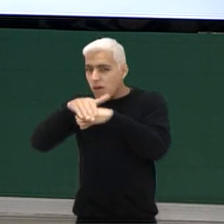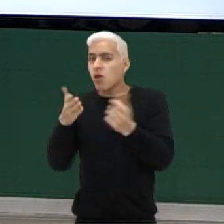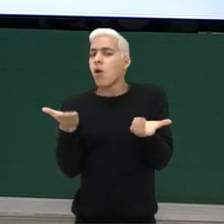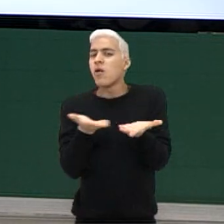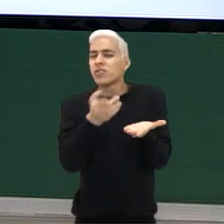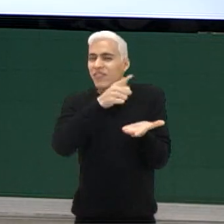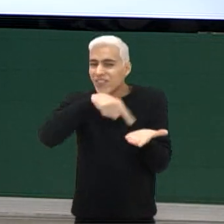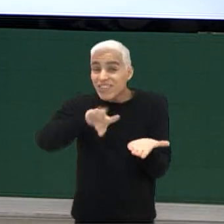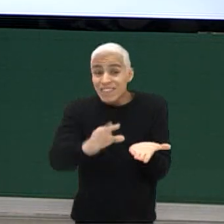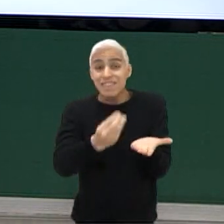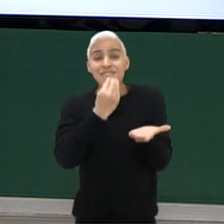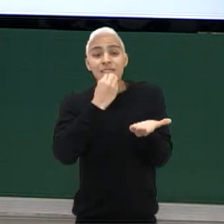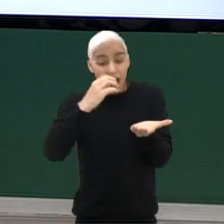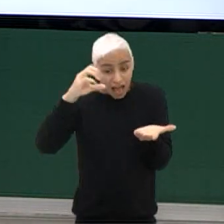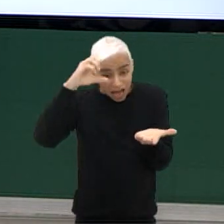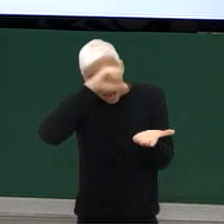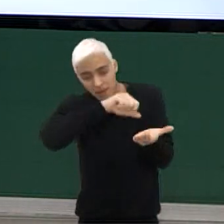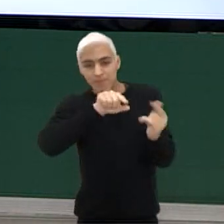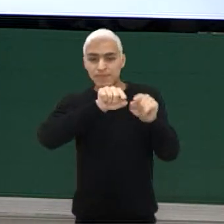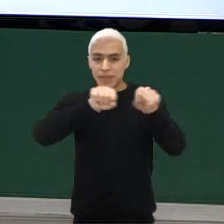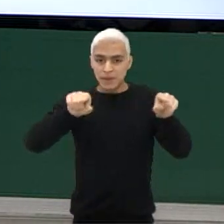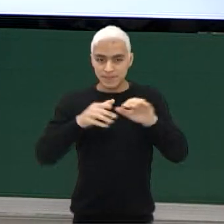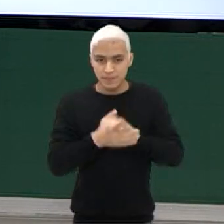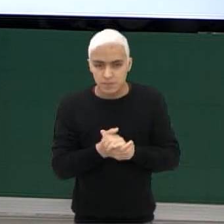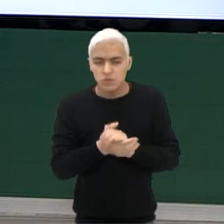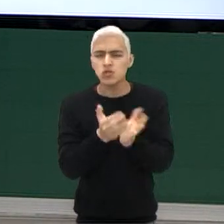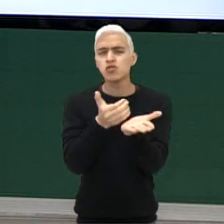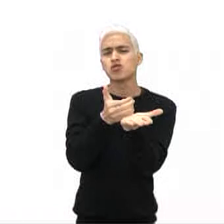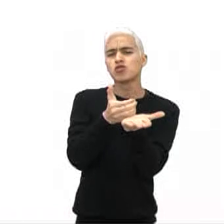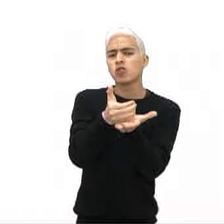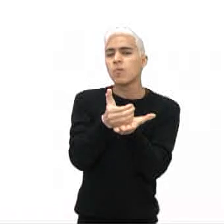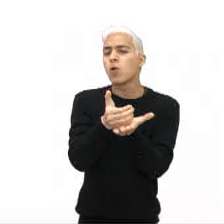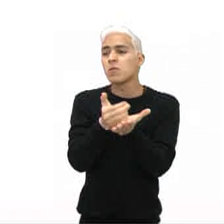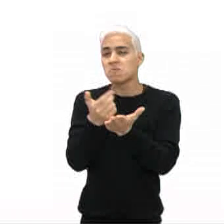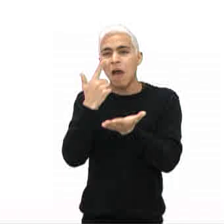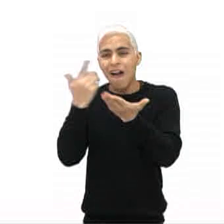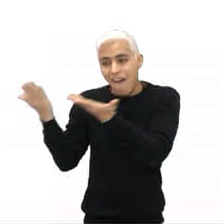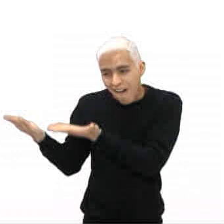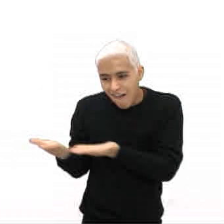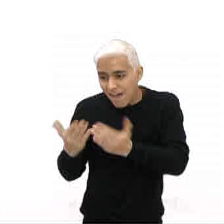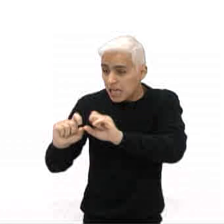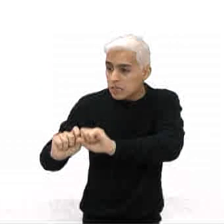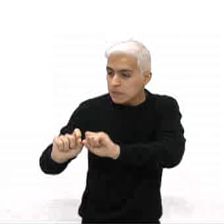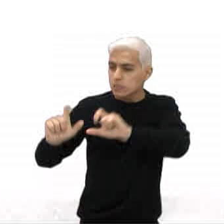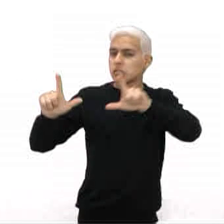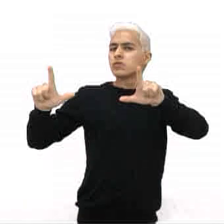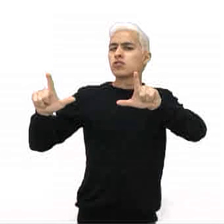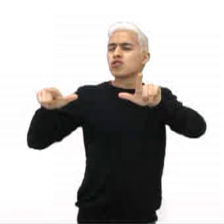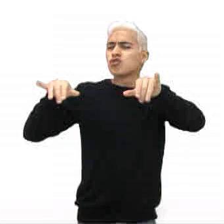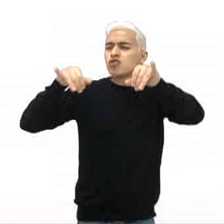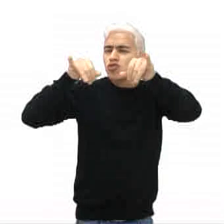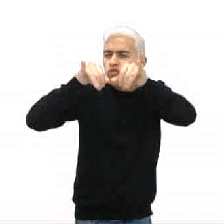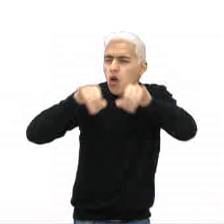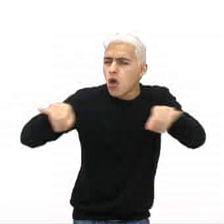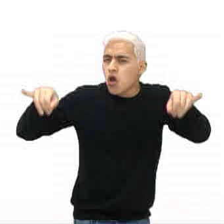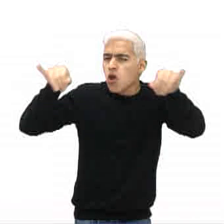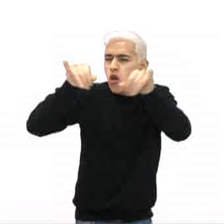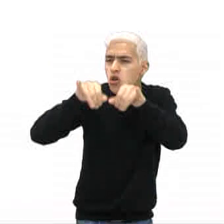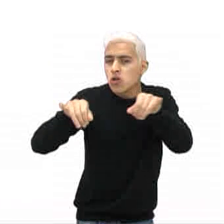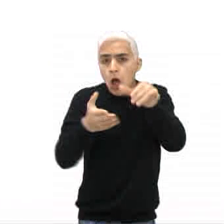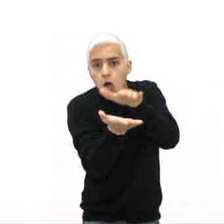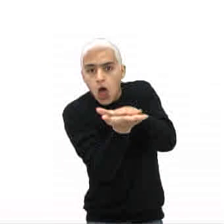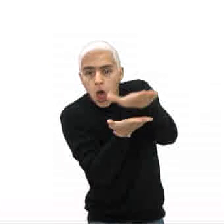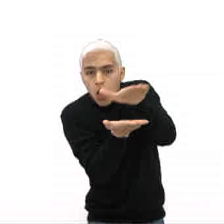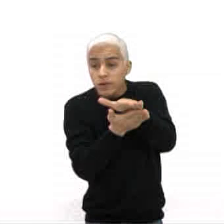essa chance de aprender. E para começar, trago para vocês um anúncio publicitário. O que é?